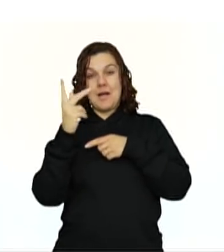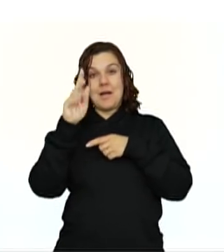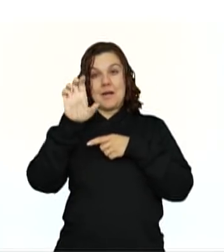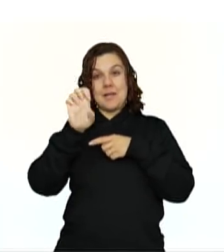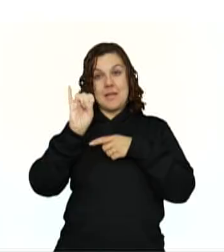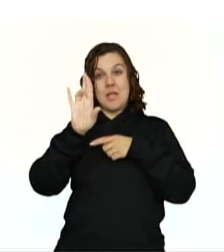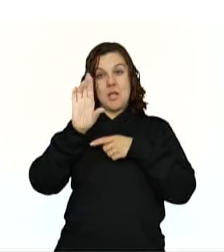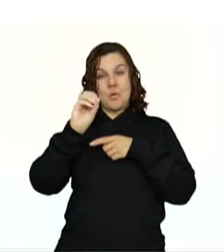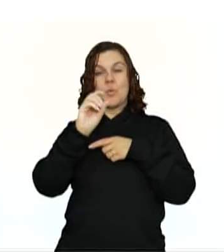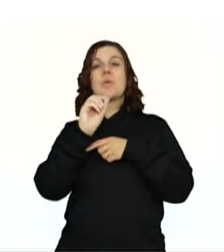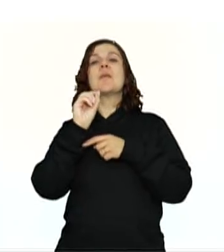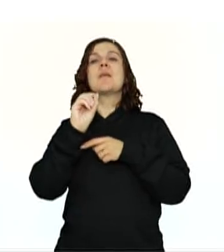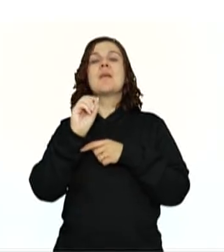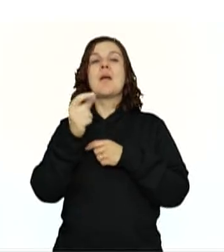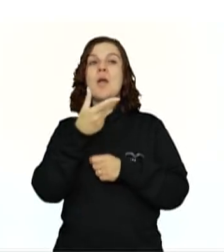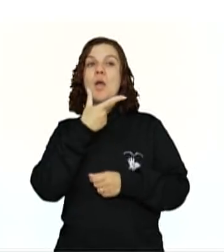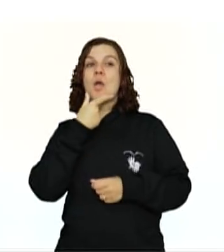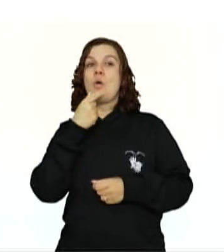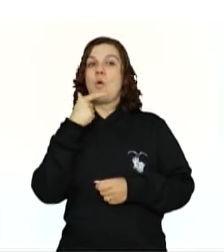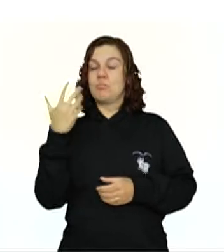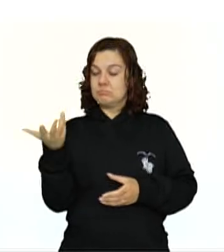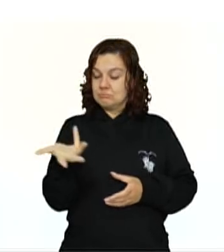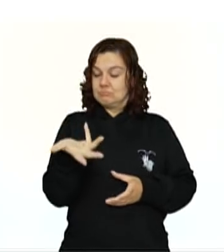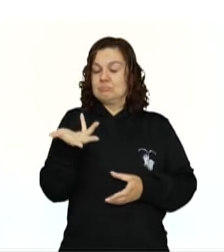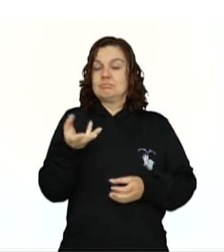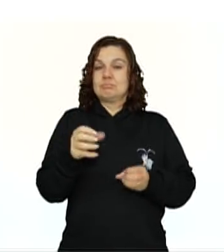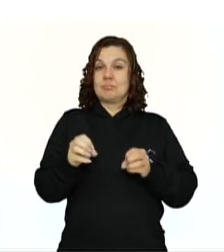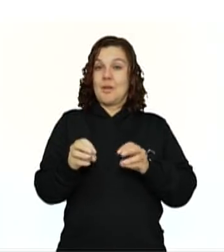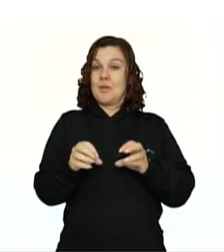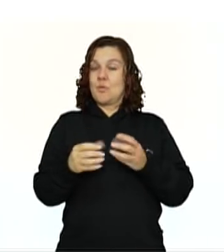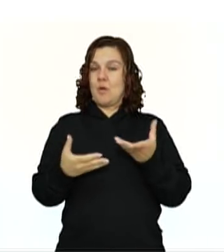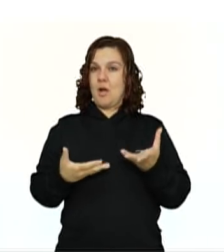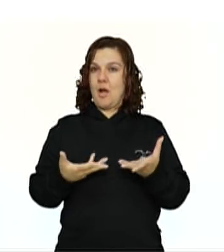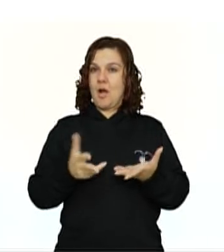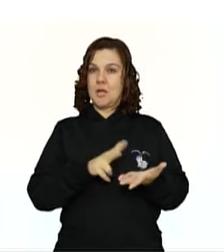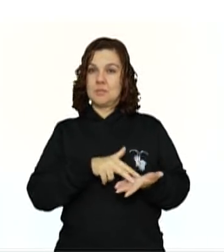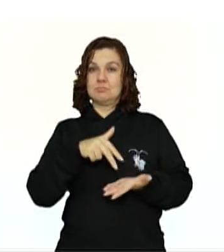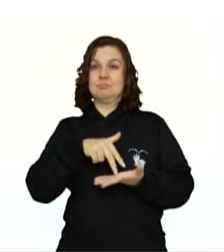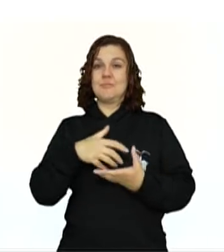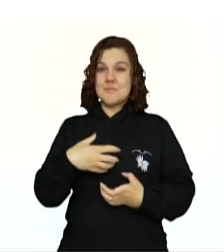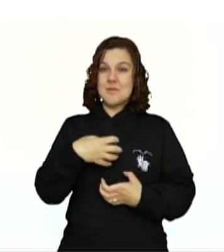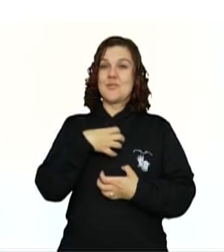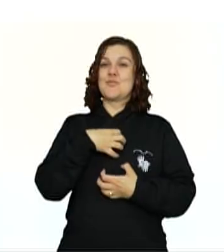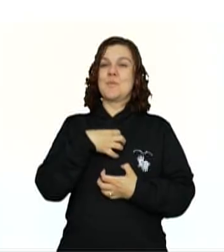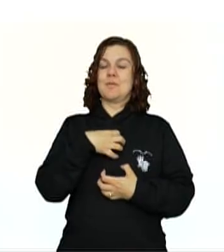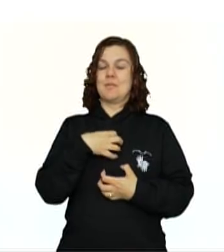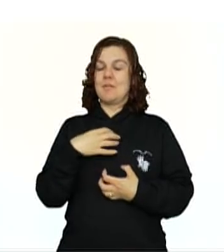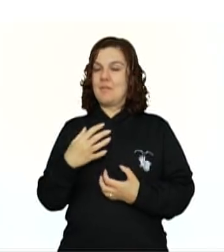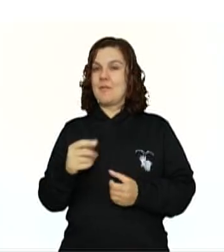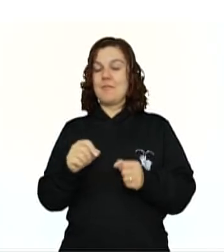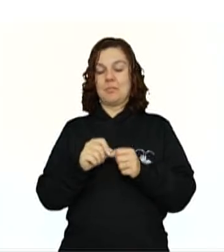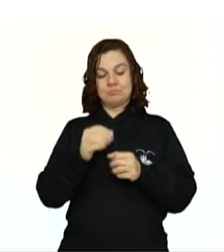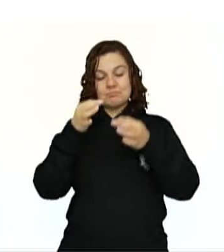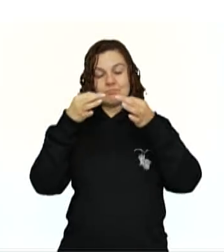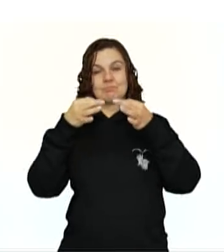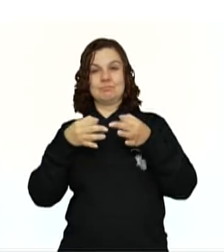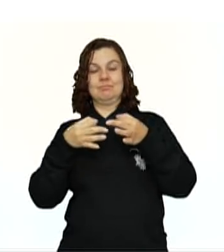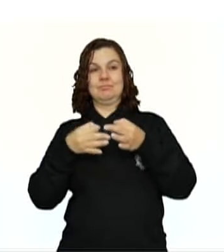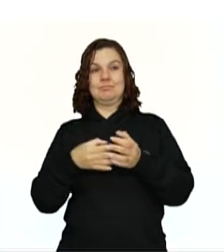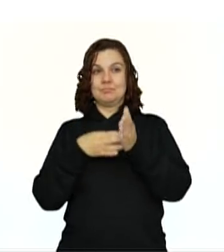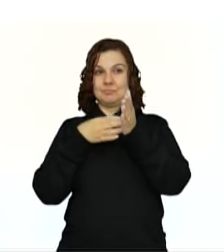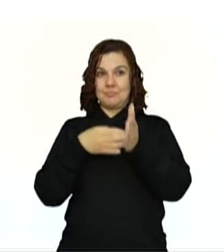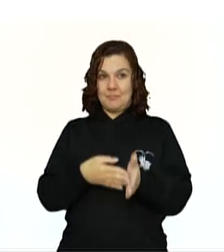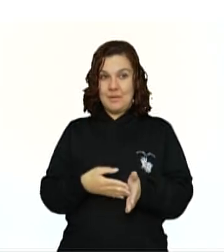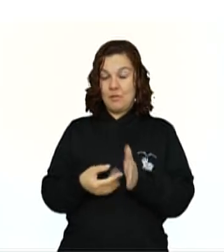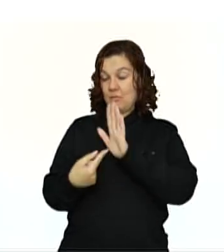LH, cavalheiro, homem de boa educação, homem de sentimentos e ações nobres. Então, temos